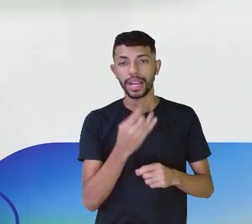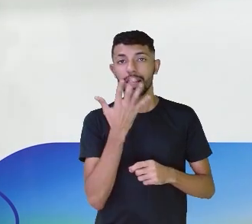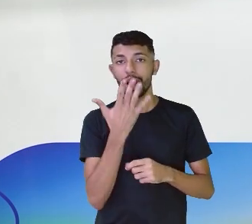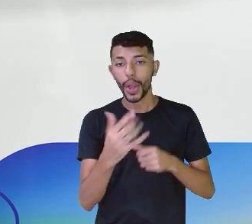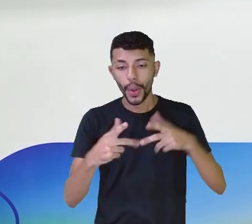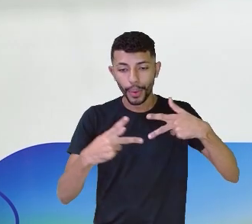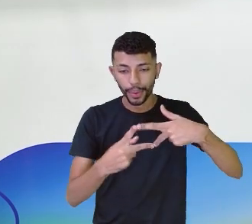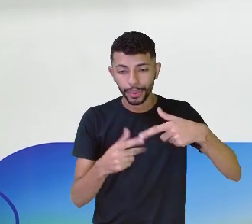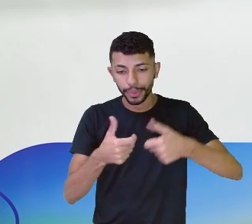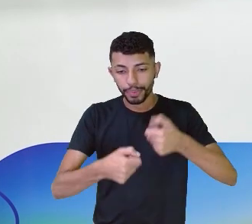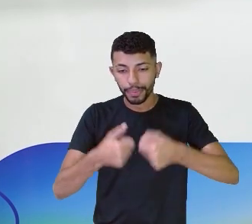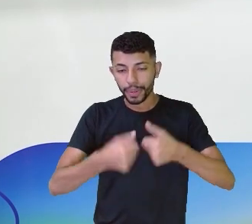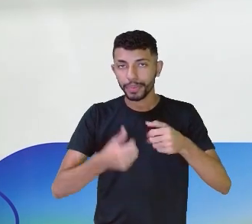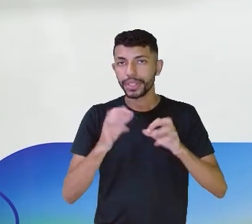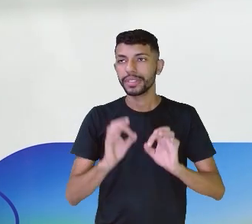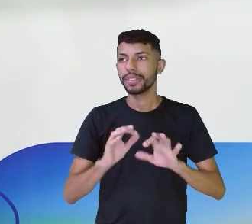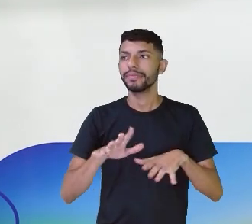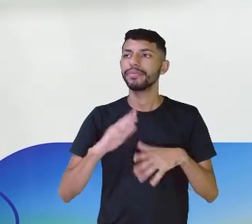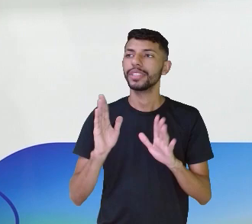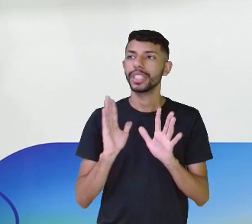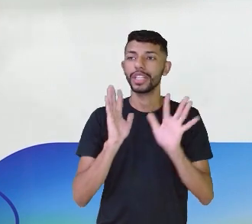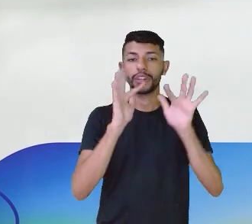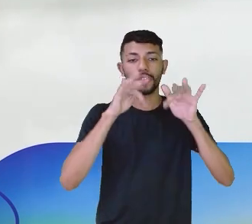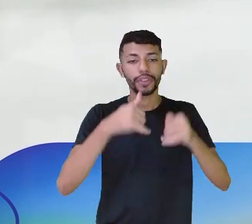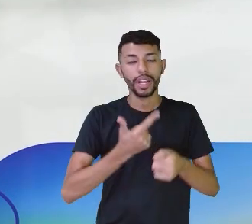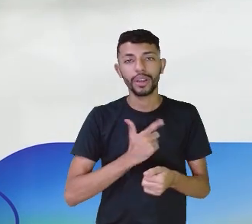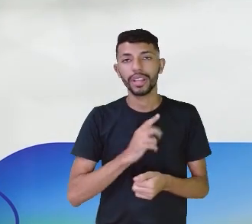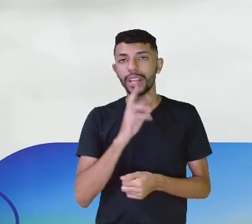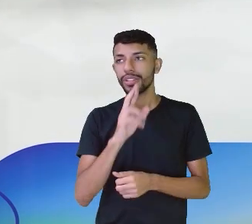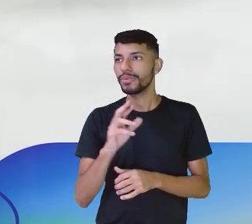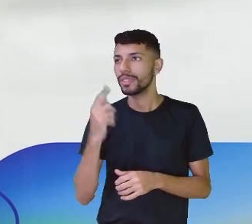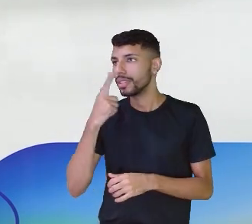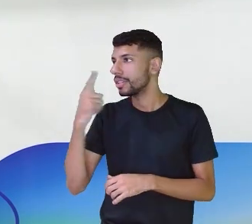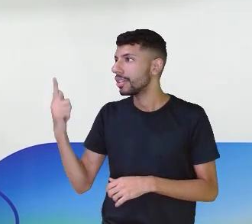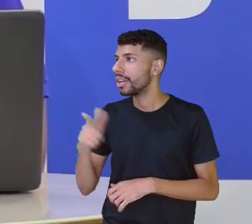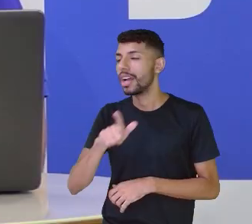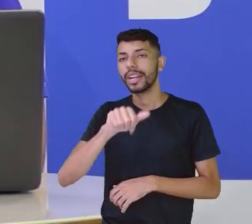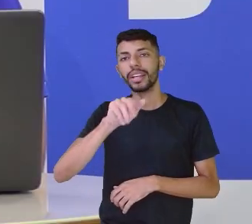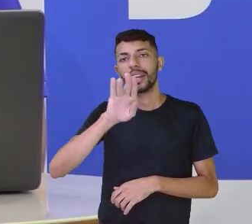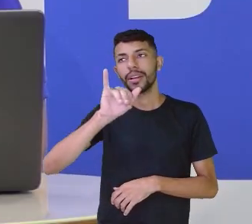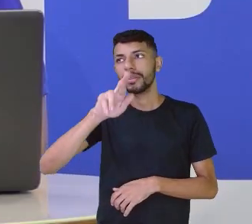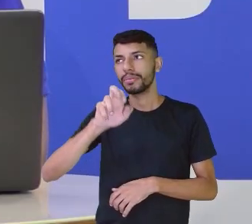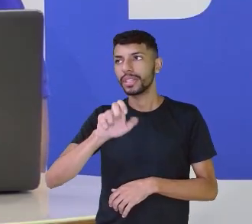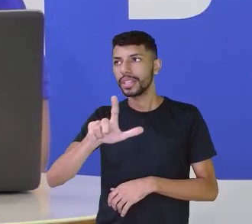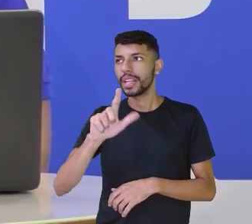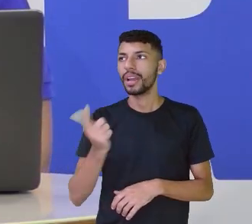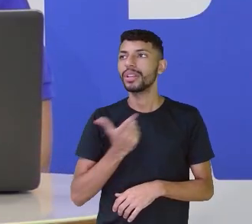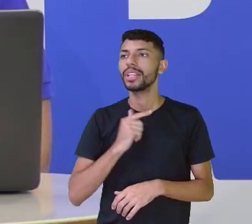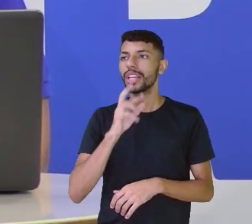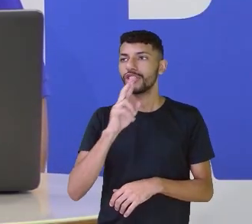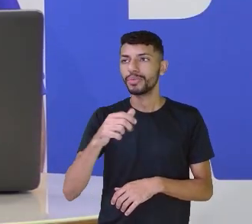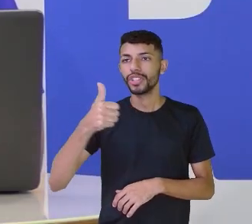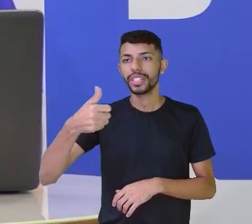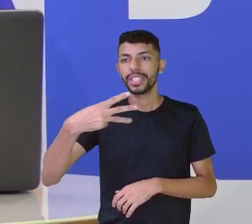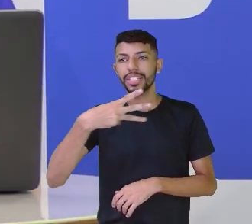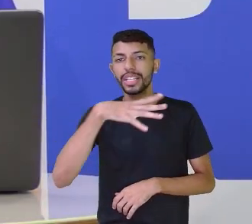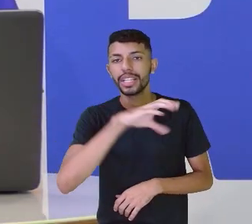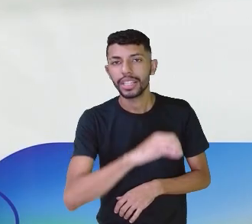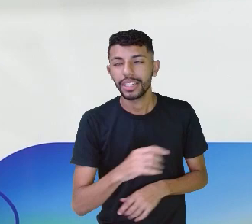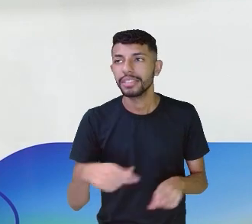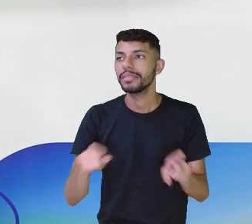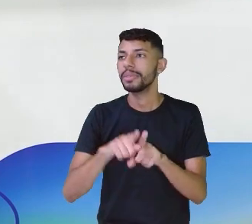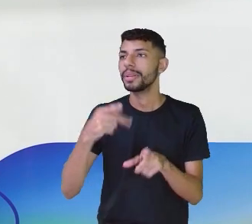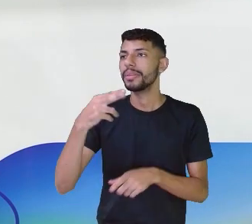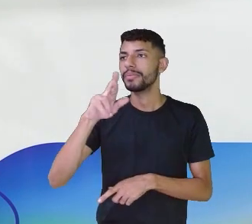pops. E no final a gente vai ter o resultado. O Gabriel Acertaram? chegou no resultado 130. Parabéns, Gabriel. É isso aí.